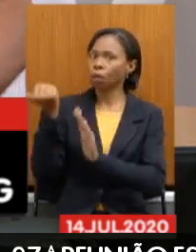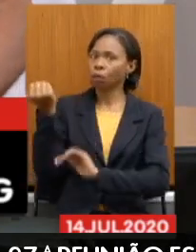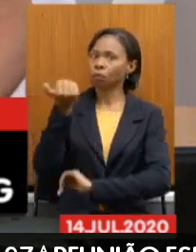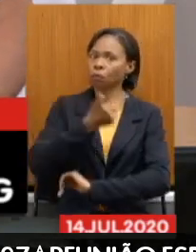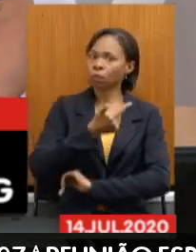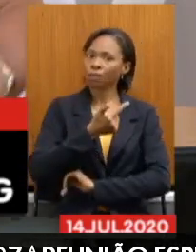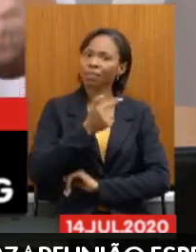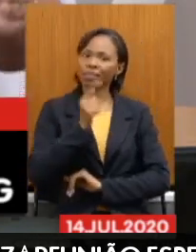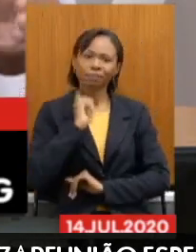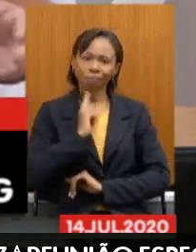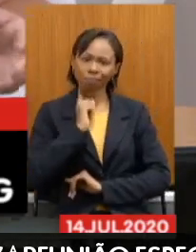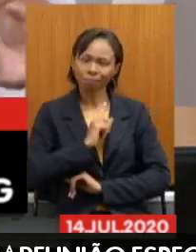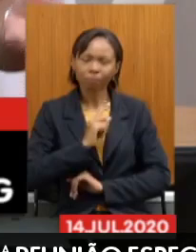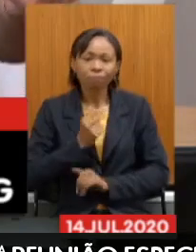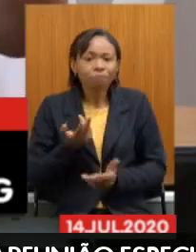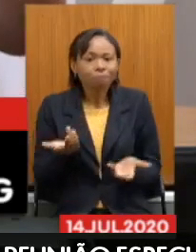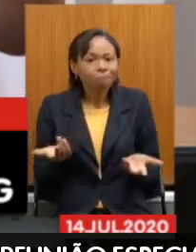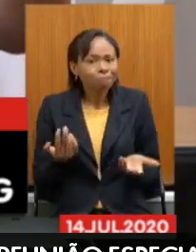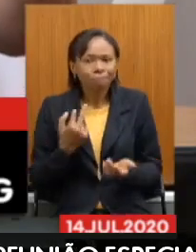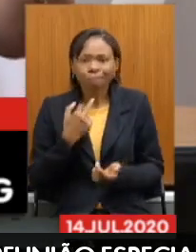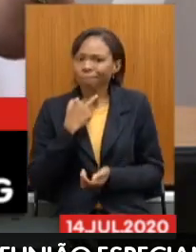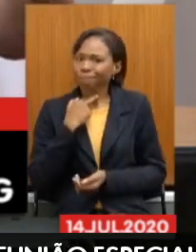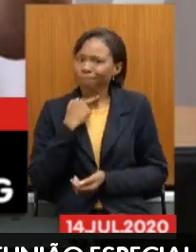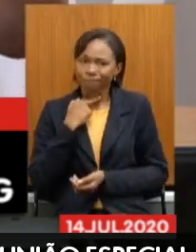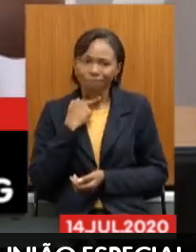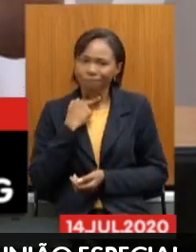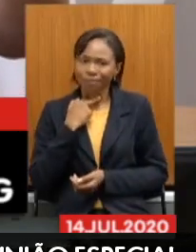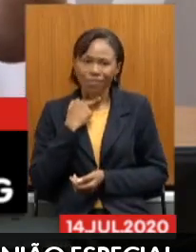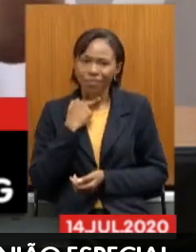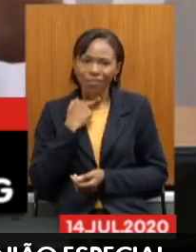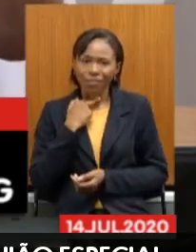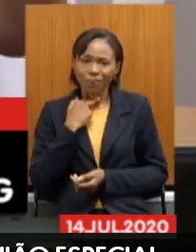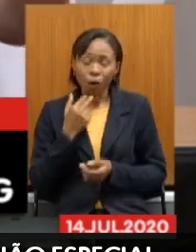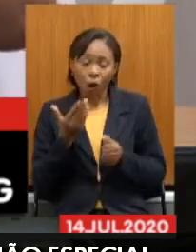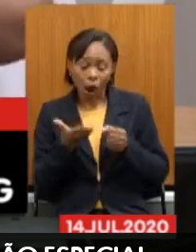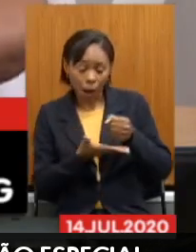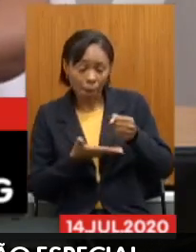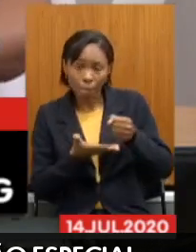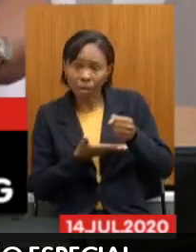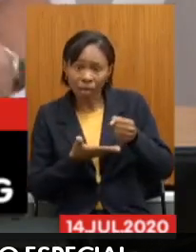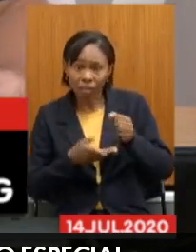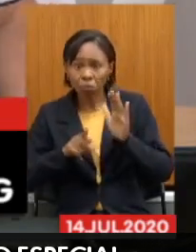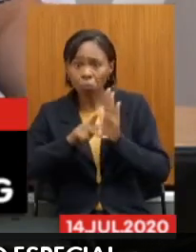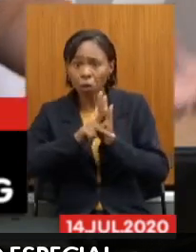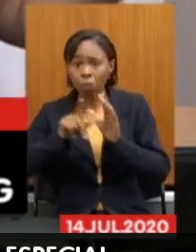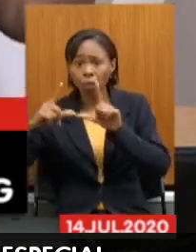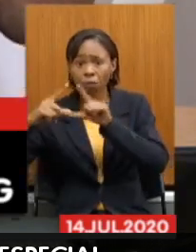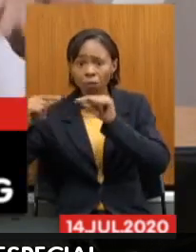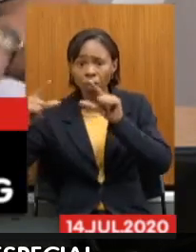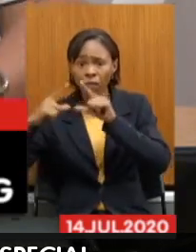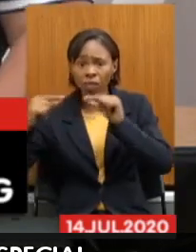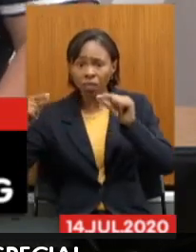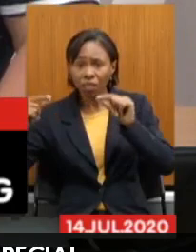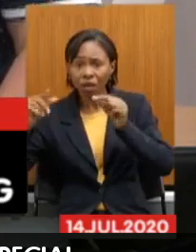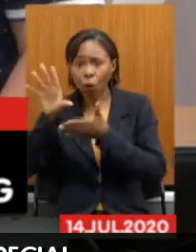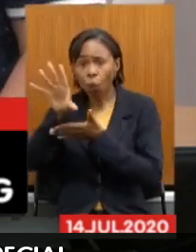pode pegar simplesmente uma base que foi feita lá em Brasília, e se aplicar a